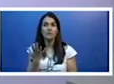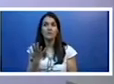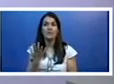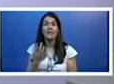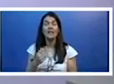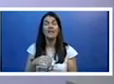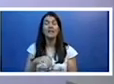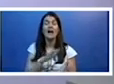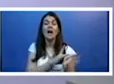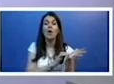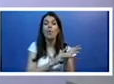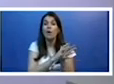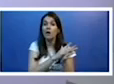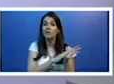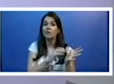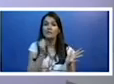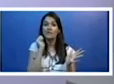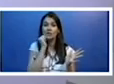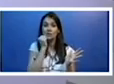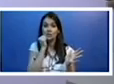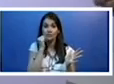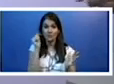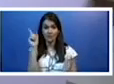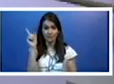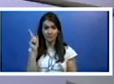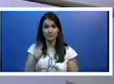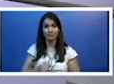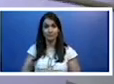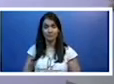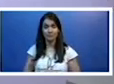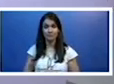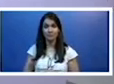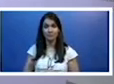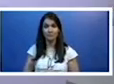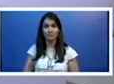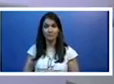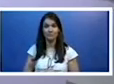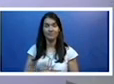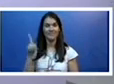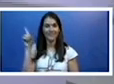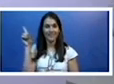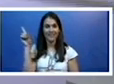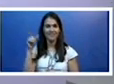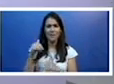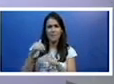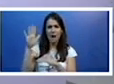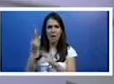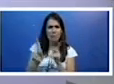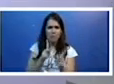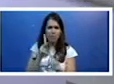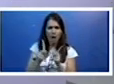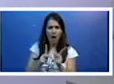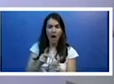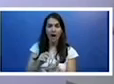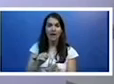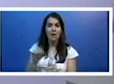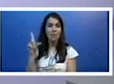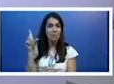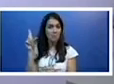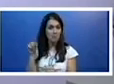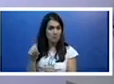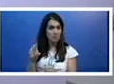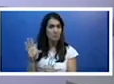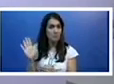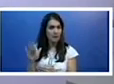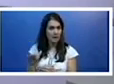científicas. Na calculadora científica, a física, né? Essa aqui é a mais popular, a mais baratinha. Tem